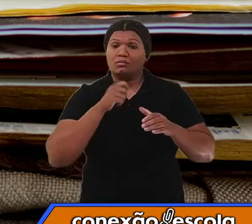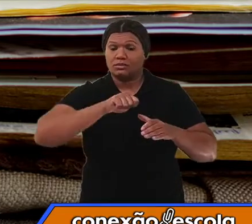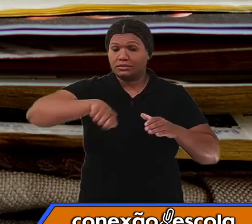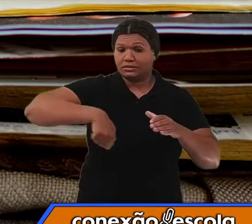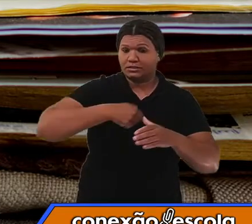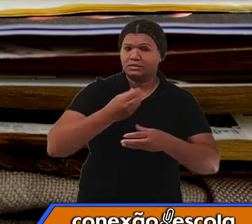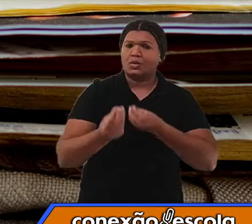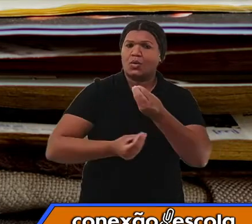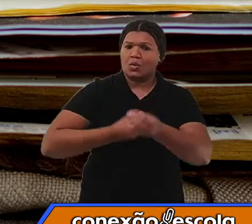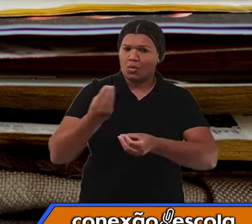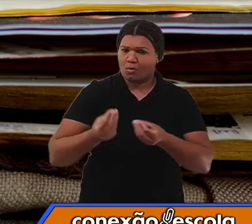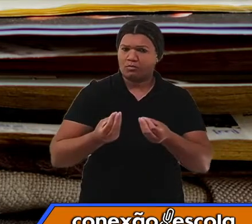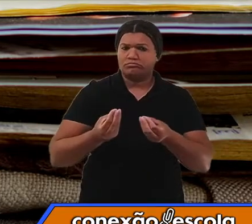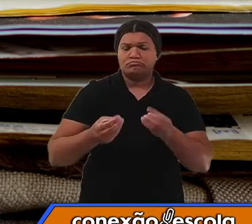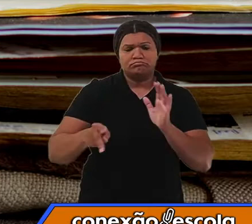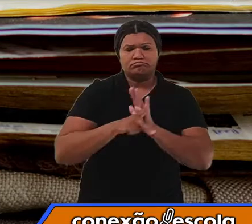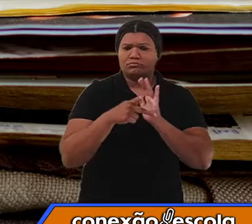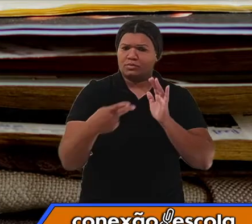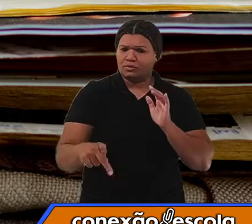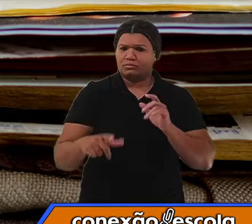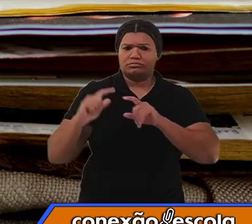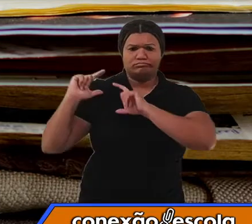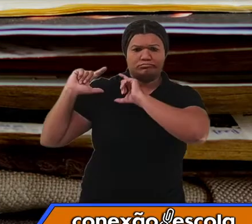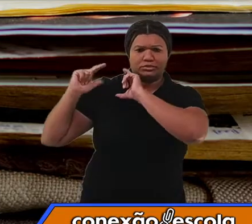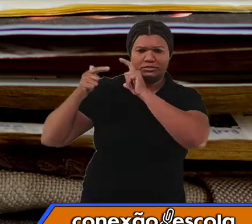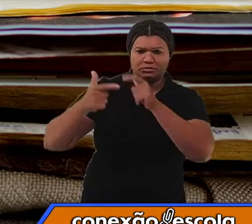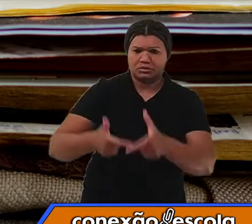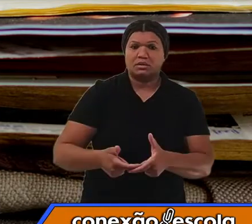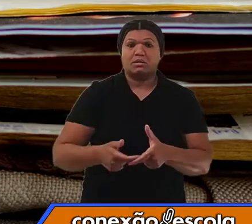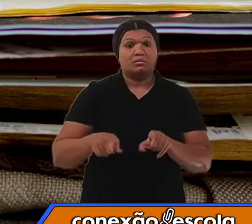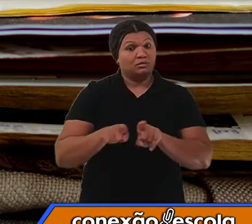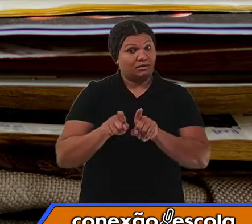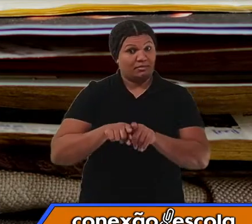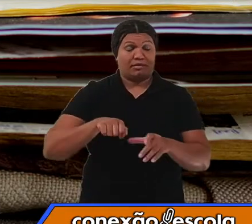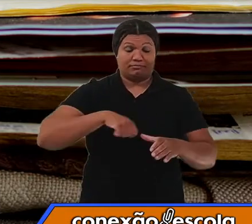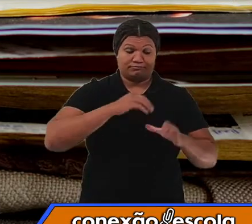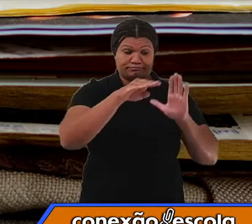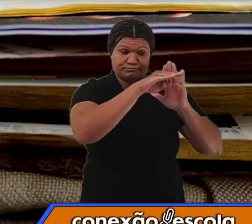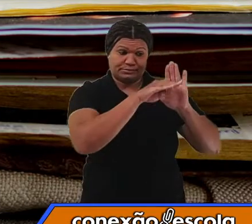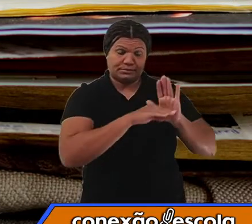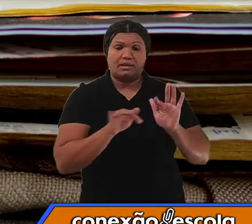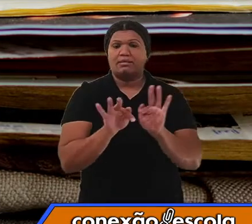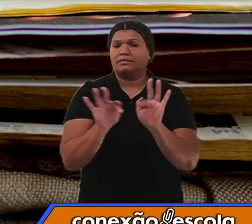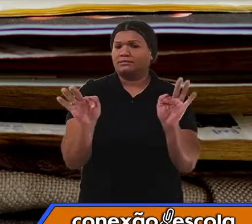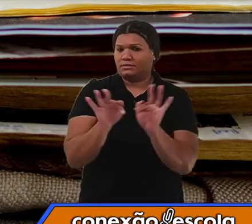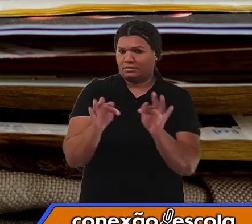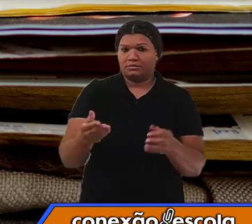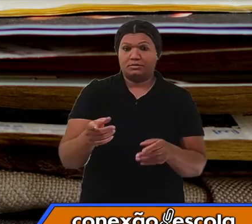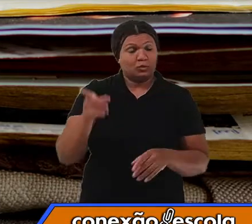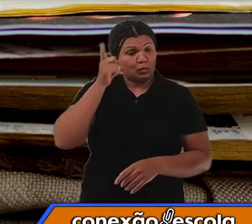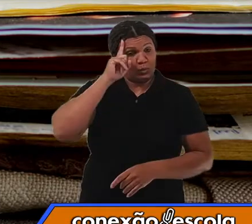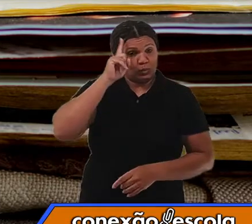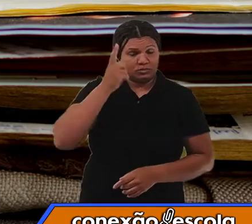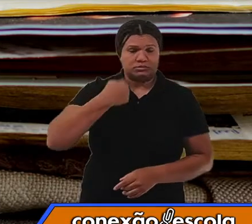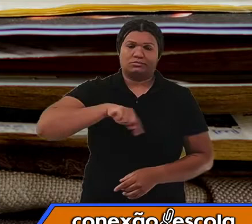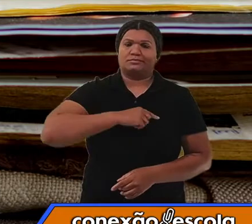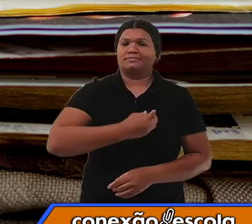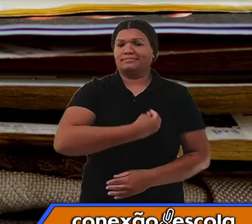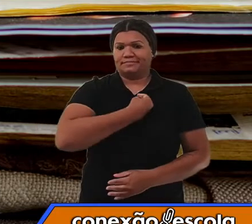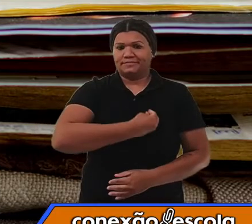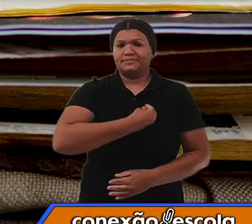típicas, receitas clássicas e, claro, receitas simples que fazem parte do nosso cotidiano.